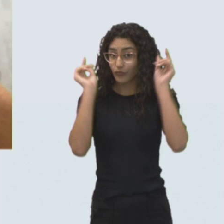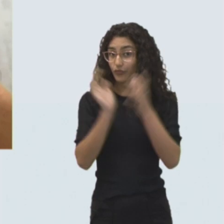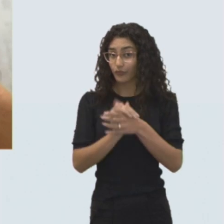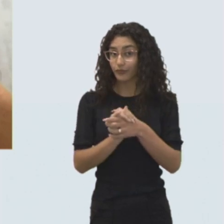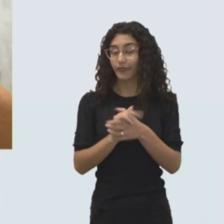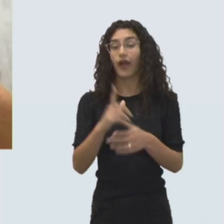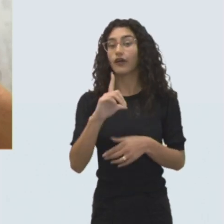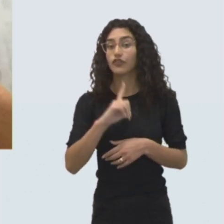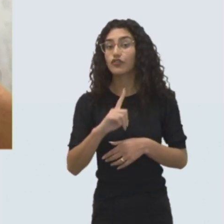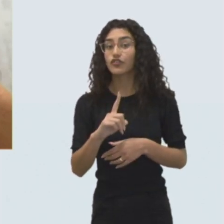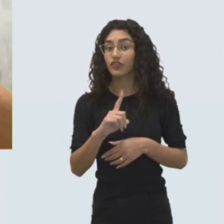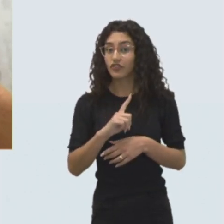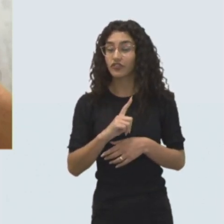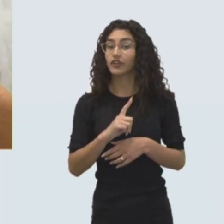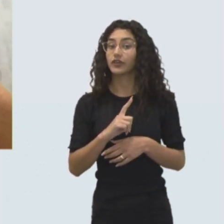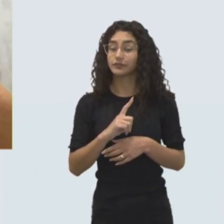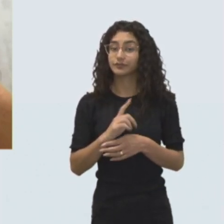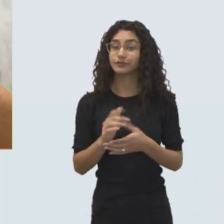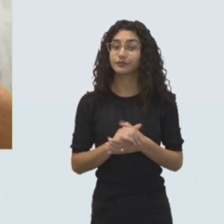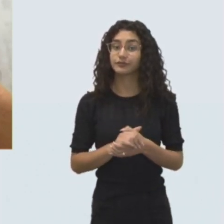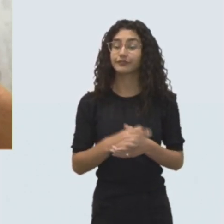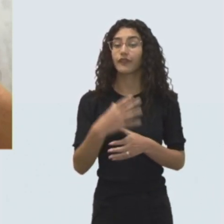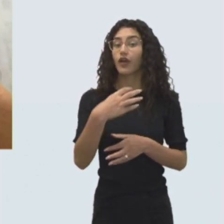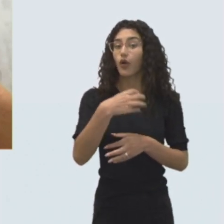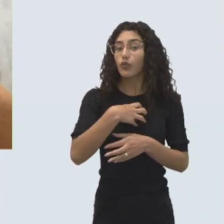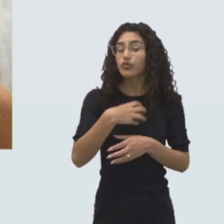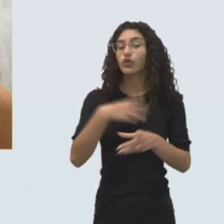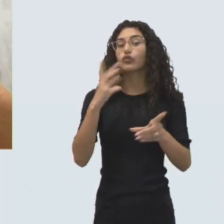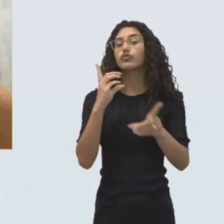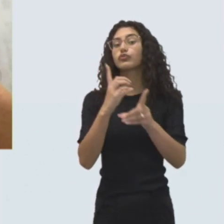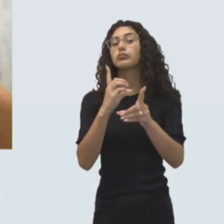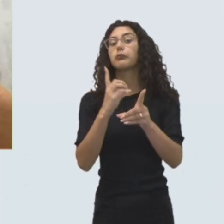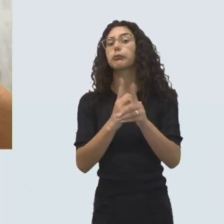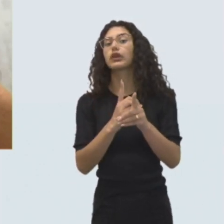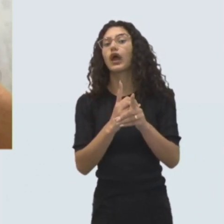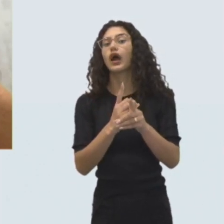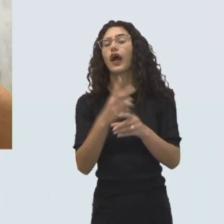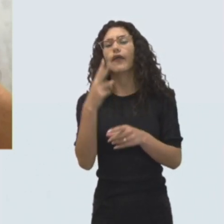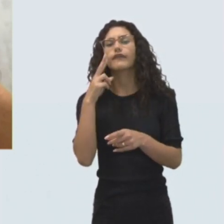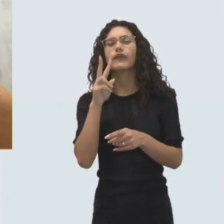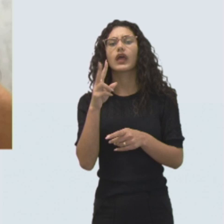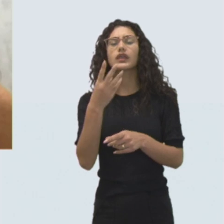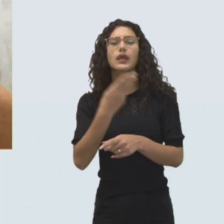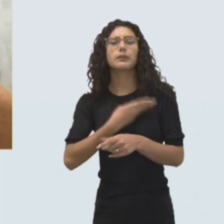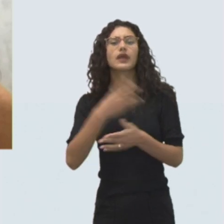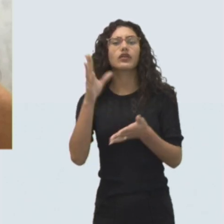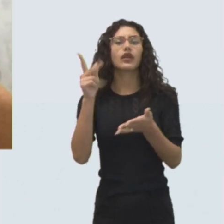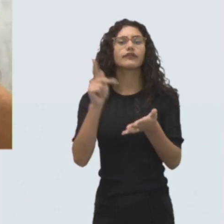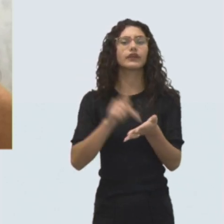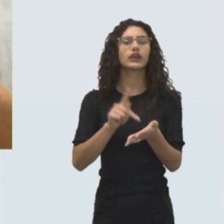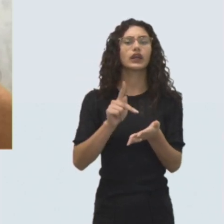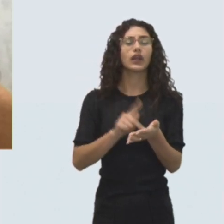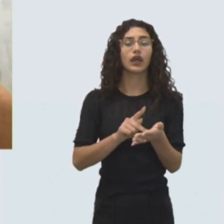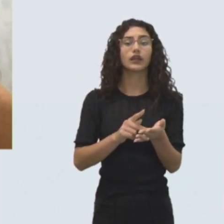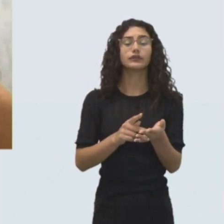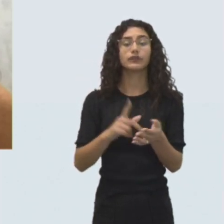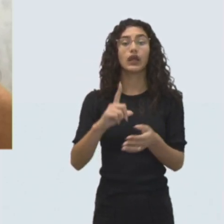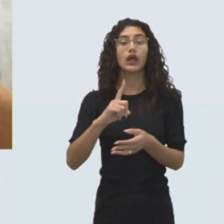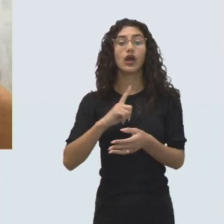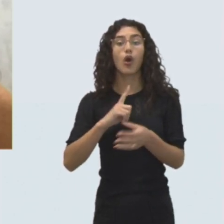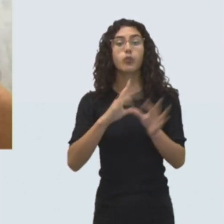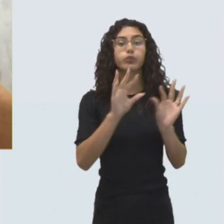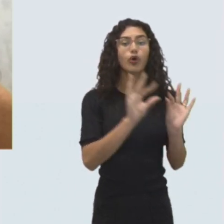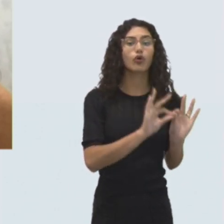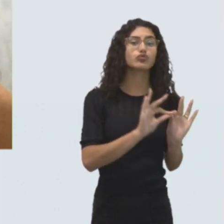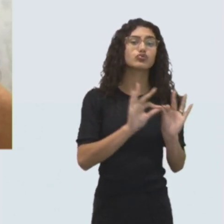tinham uma forma de decifrar a amizade, né? Amizade, aliás, que vinha junto, caminhava